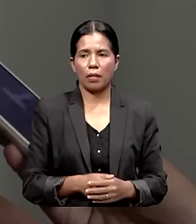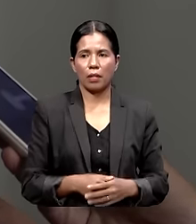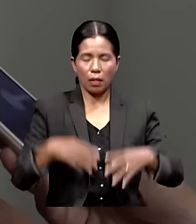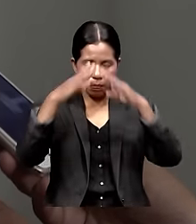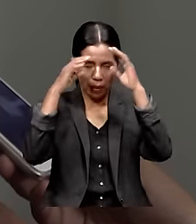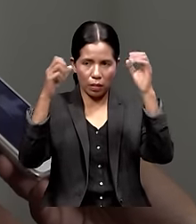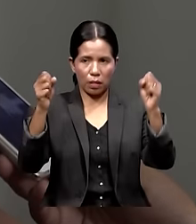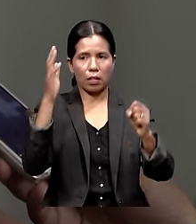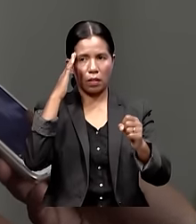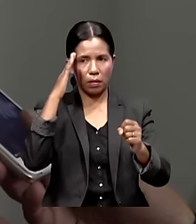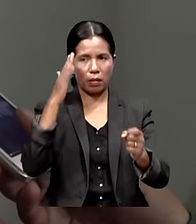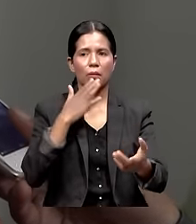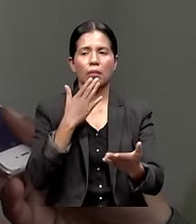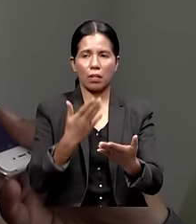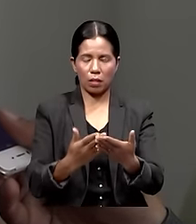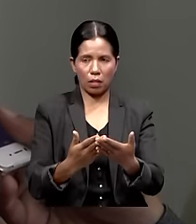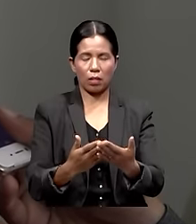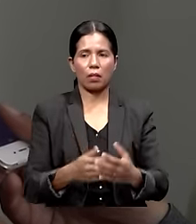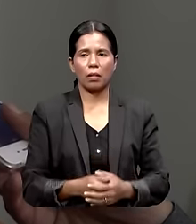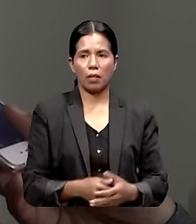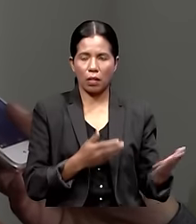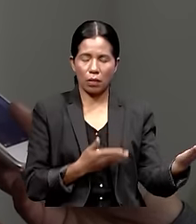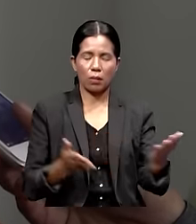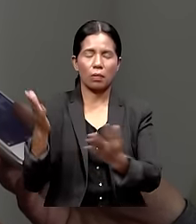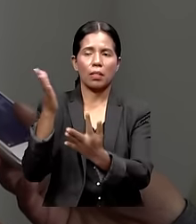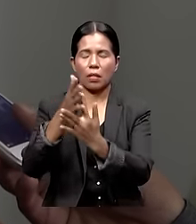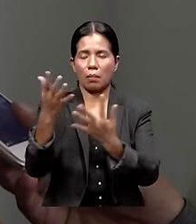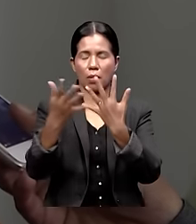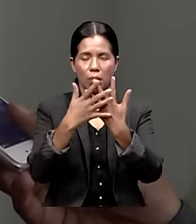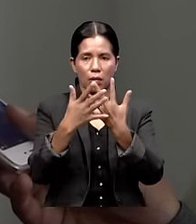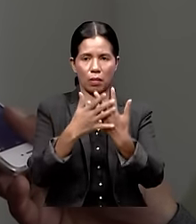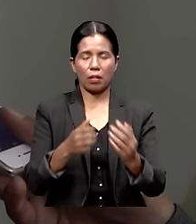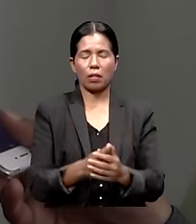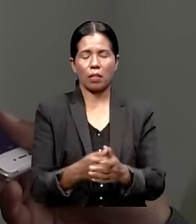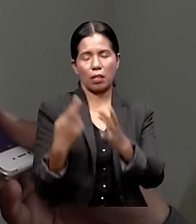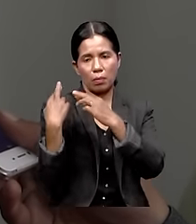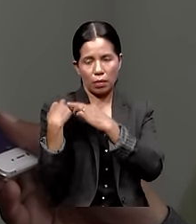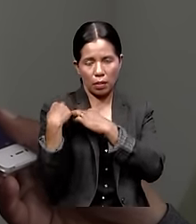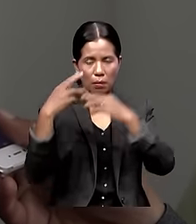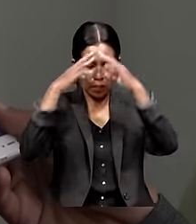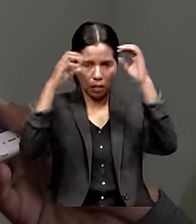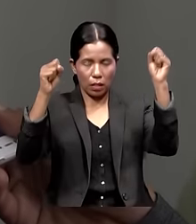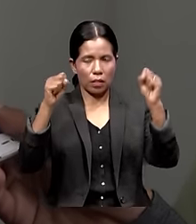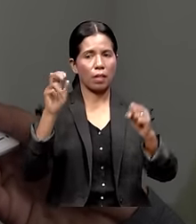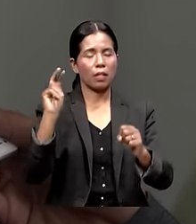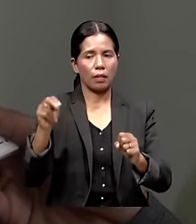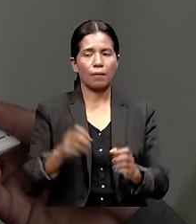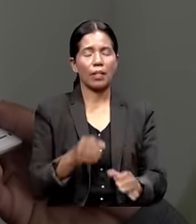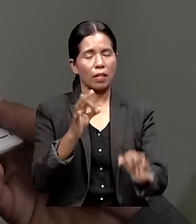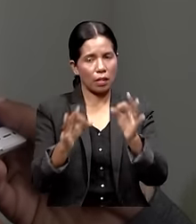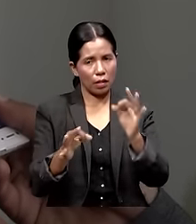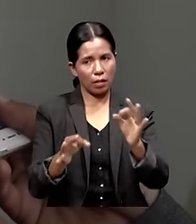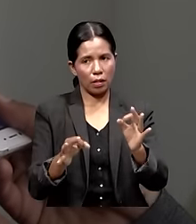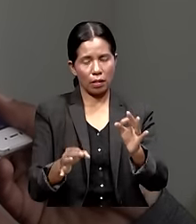dia Hanoi mesmo dia coto lori ba comarca mos dever presidente dia karek dia ato dia sakar